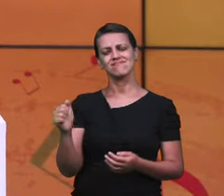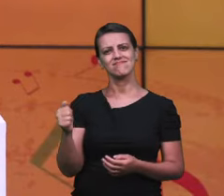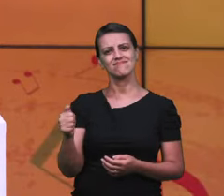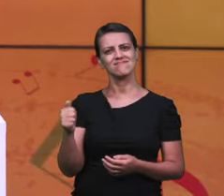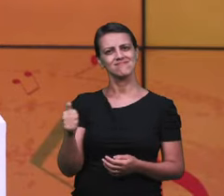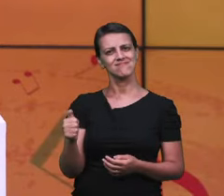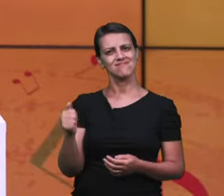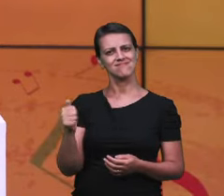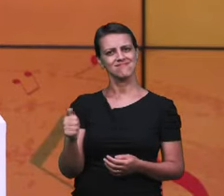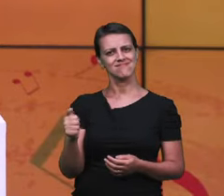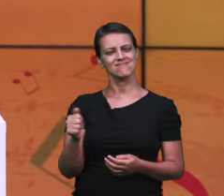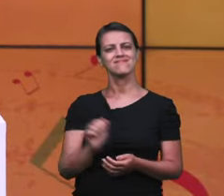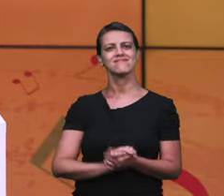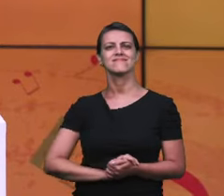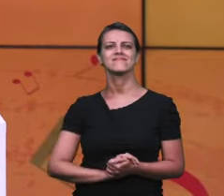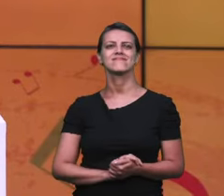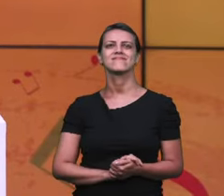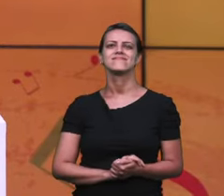clave. Vamos lá?